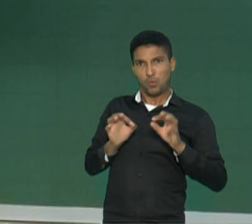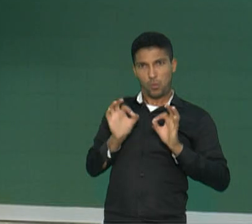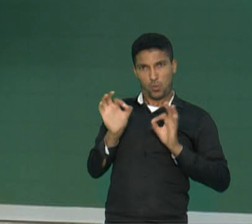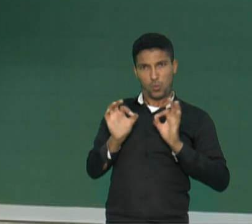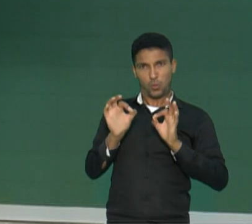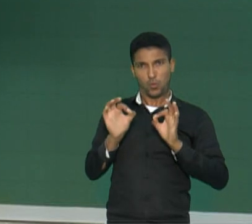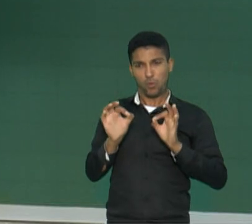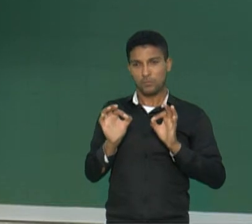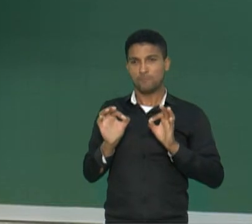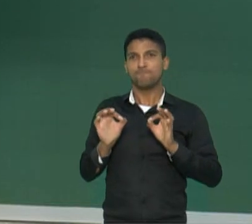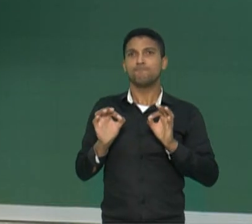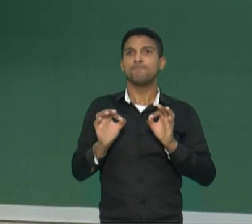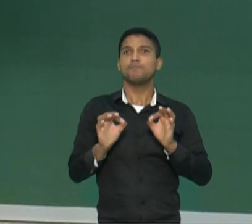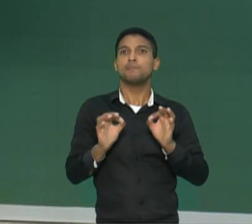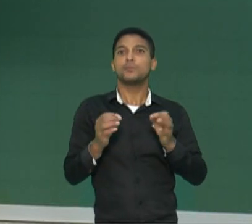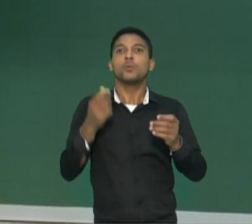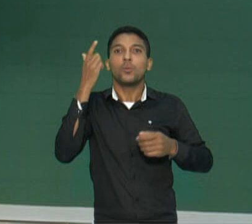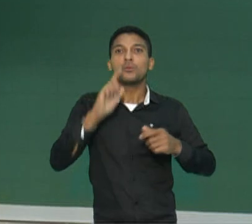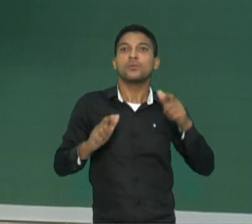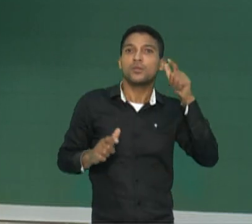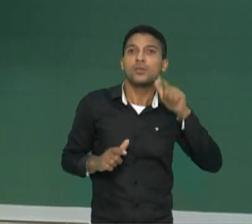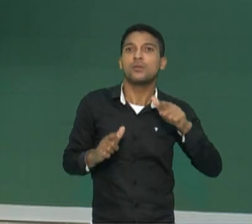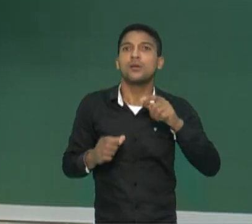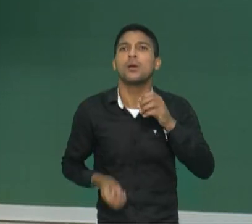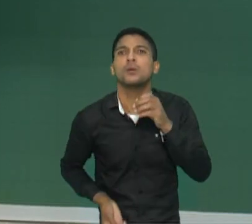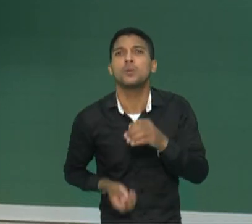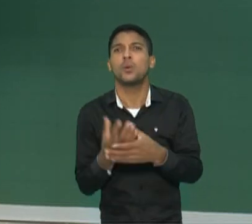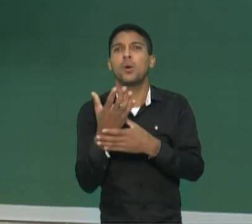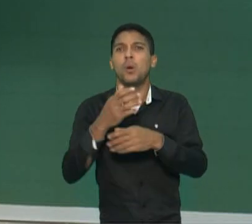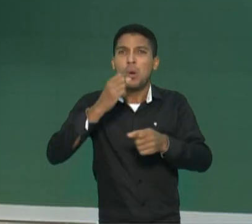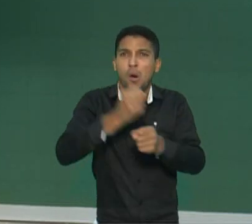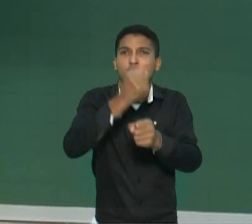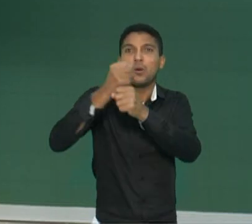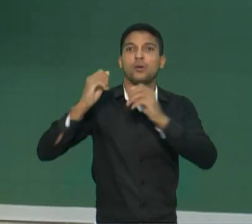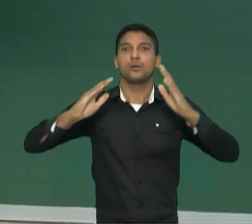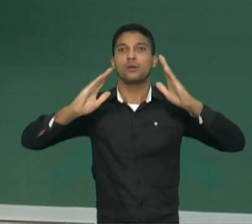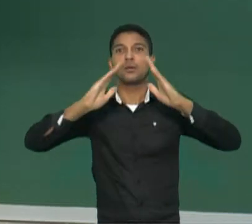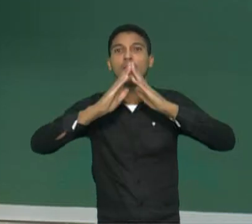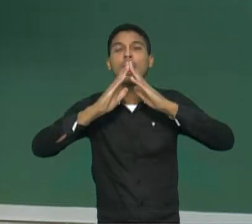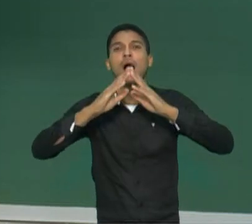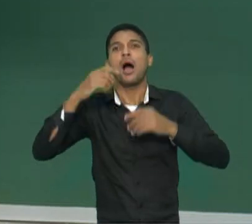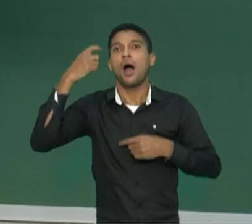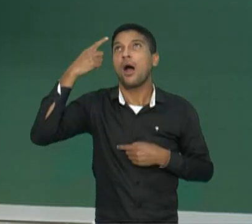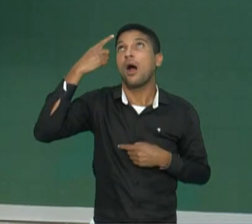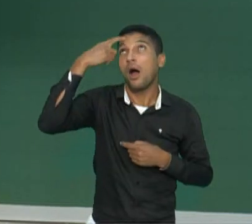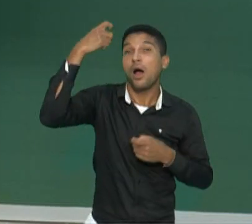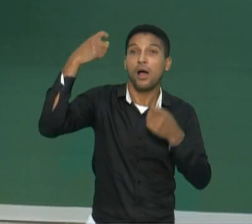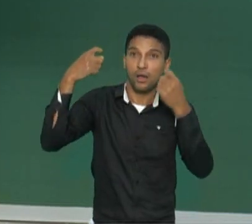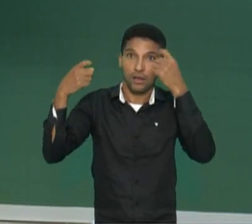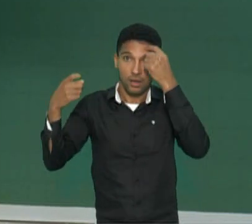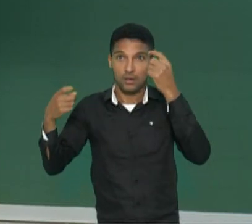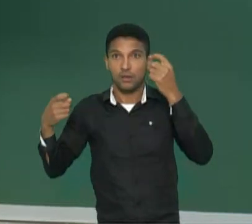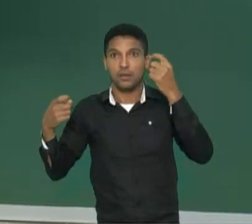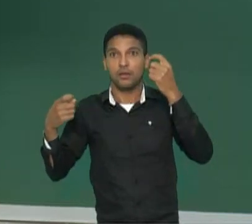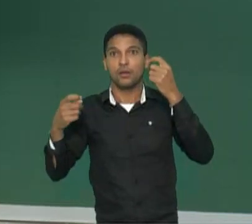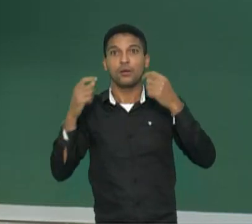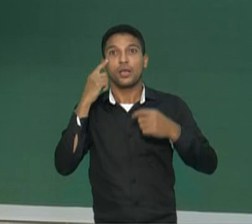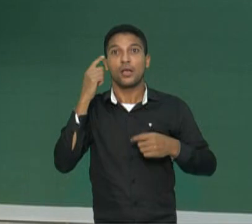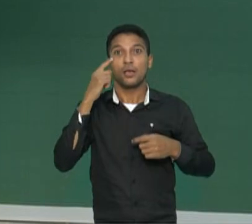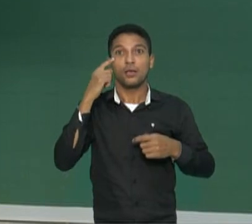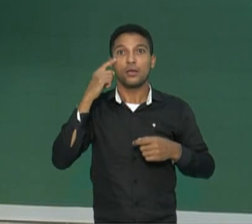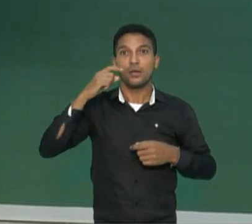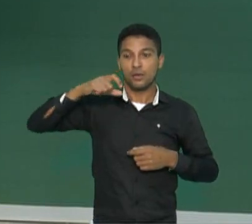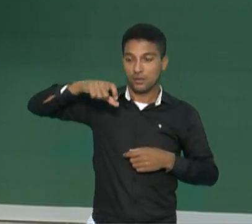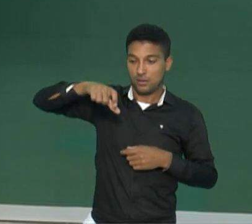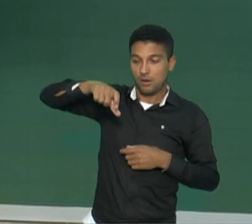estrutural. Aí que é o pingo do problema. Ó. Tá? Antes disso, só lembrando aqui para vocês,